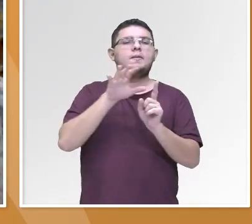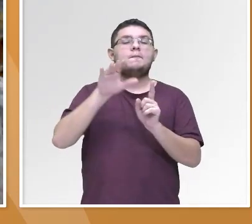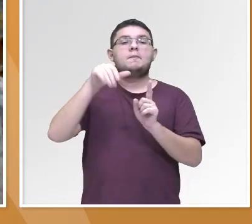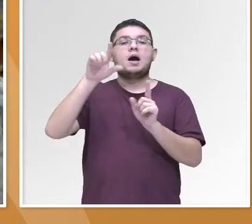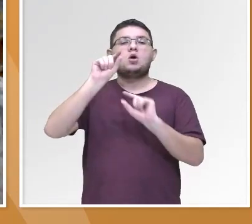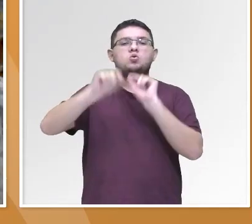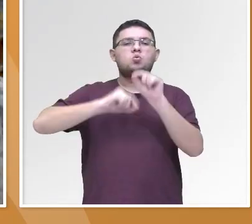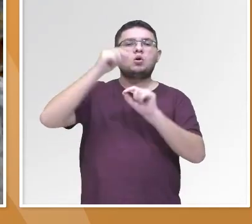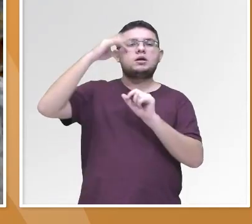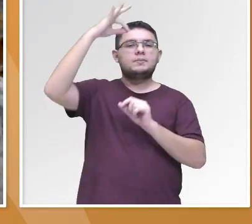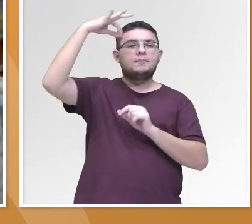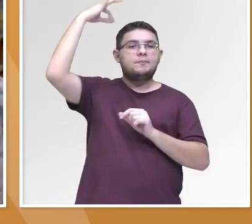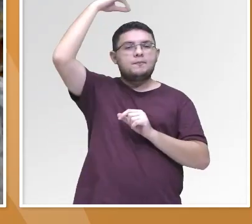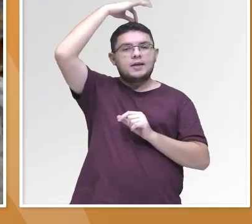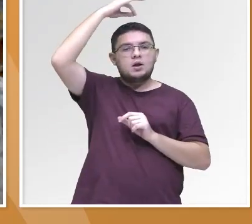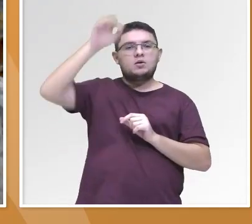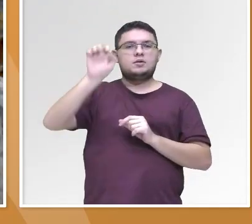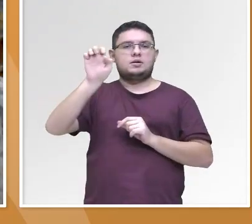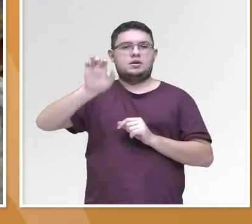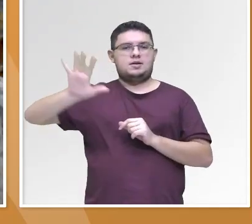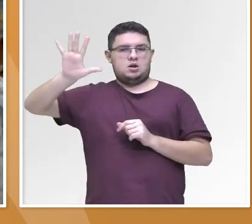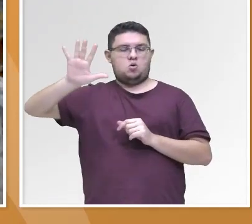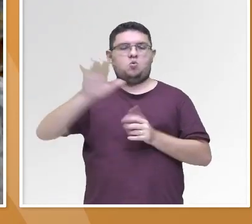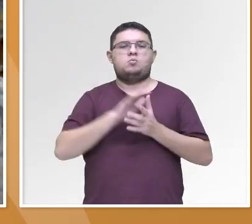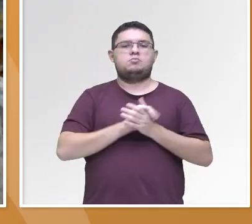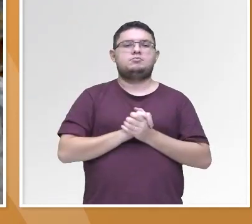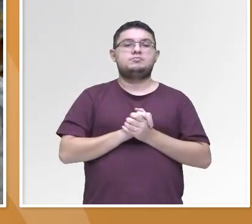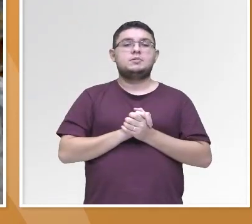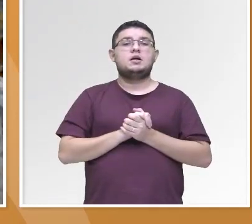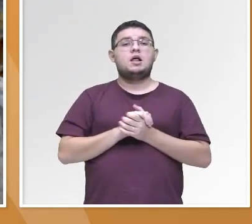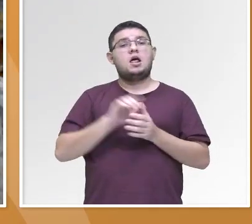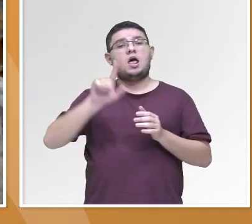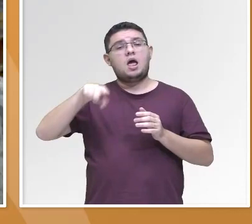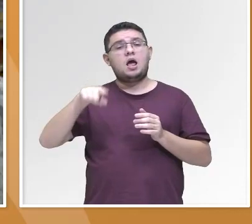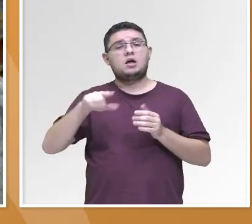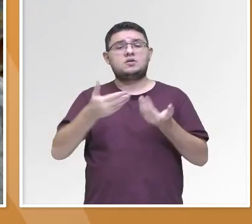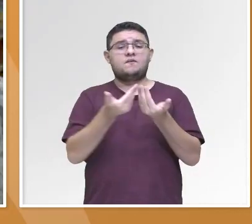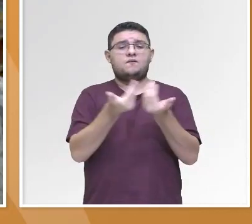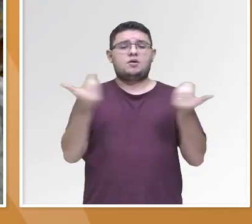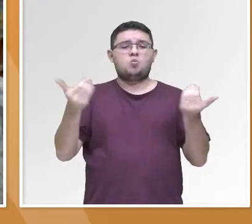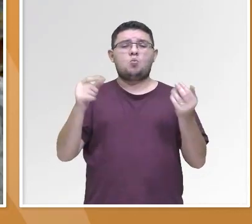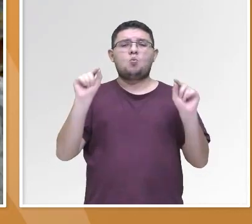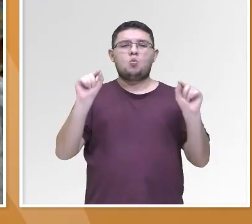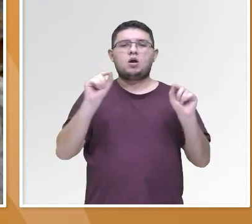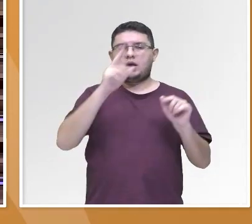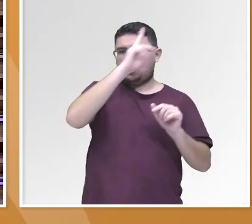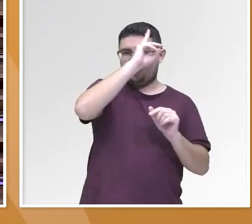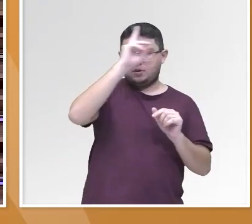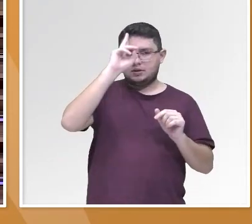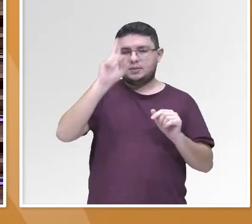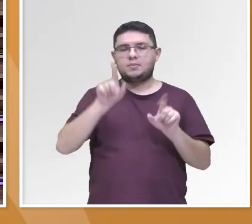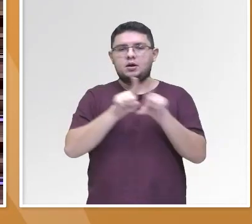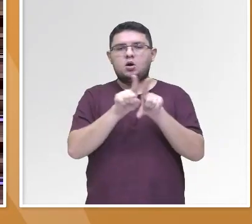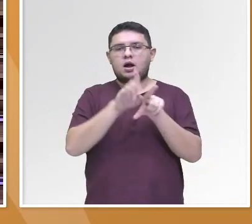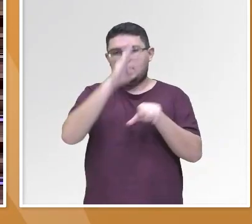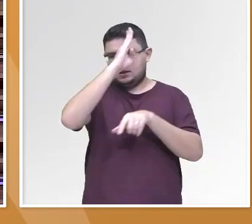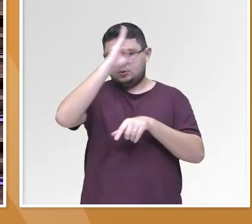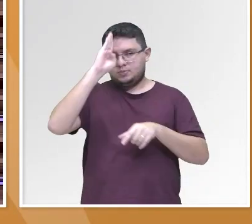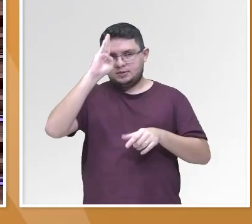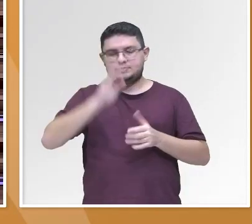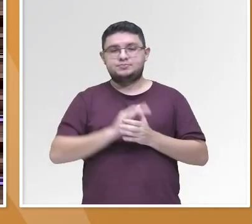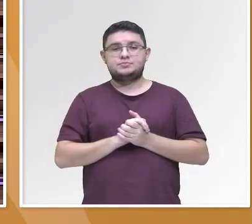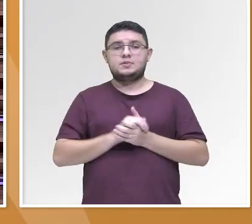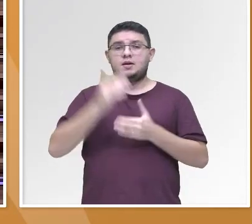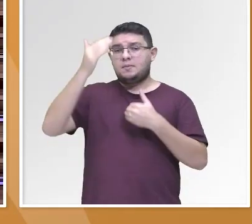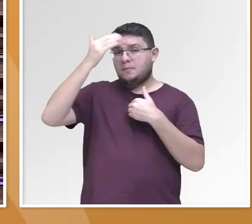kardecismo europeu. Então, essa é a base da diferença entre candomblé e Umbanda. Obrigado, professor Felipe, pela